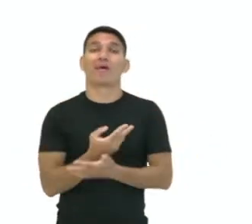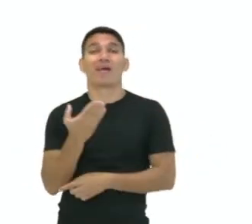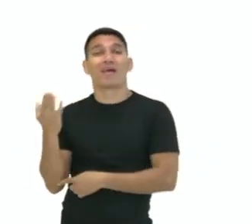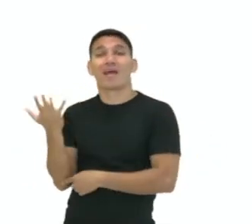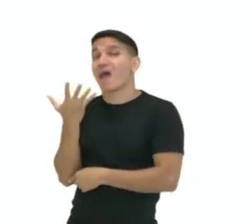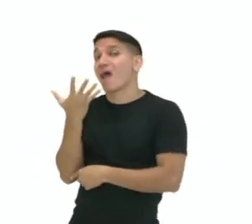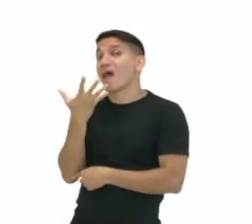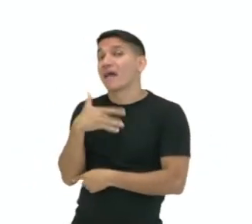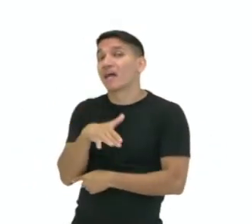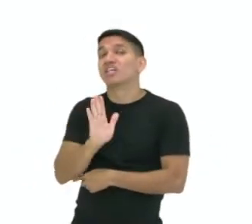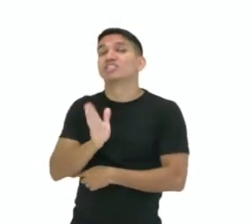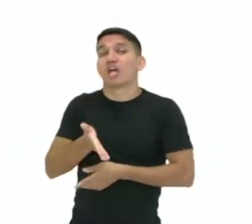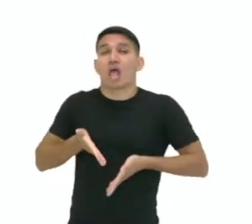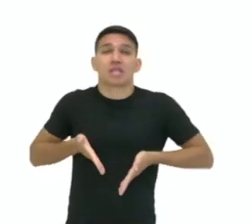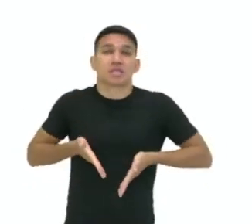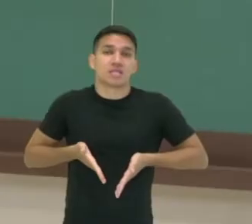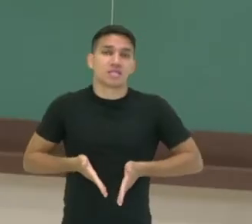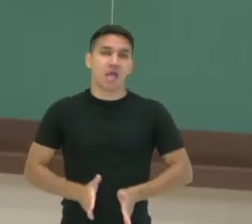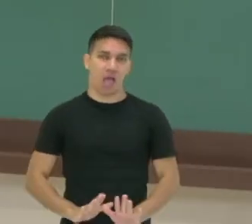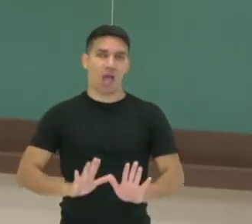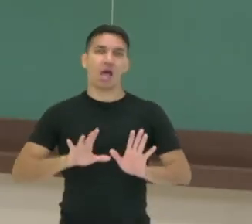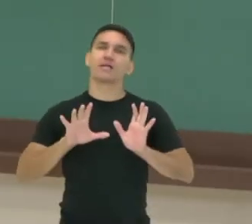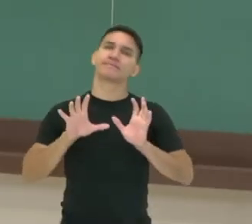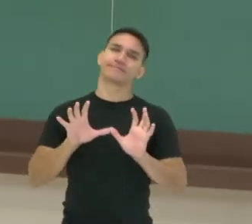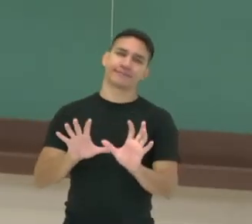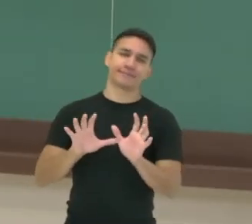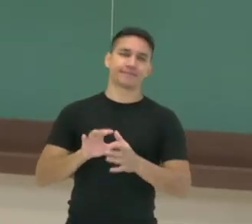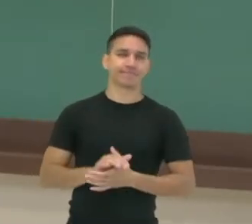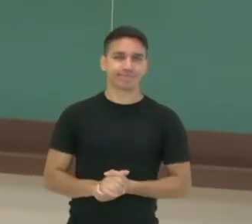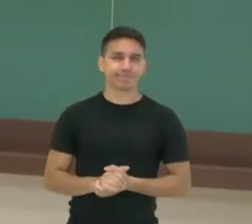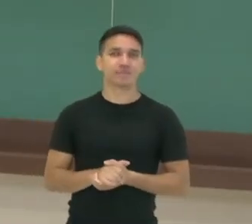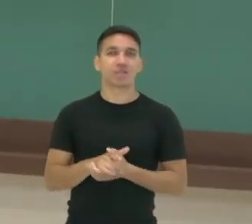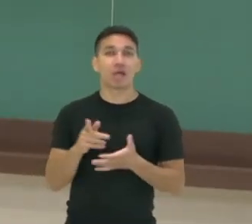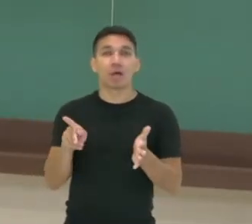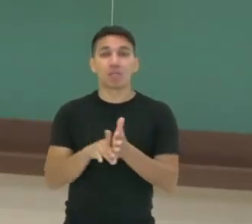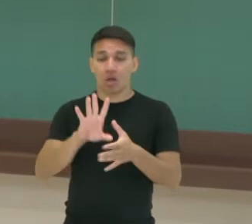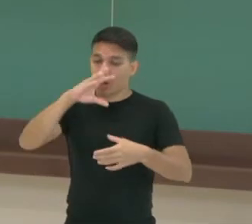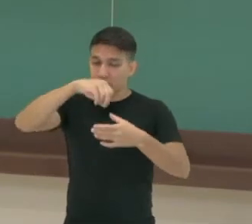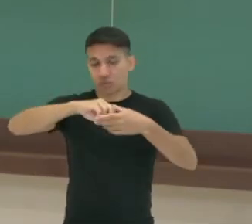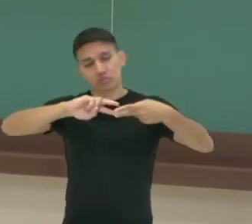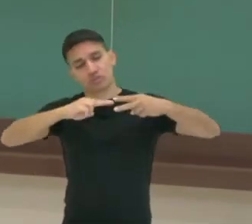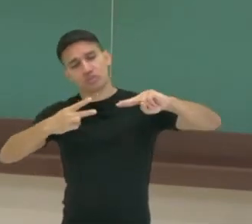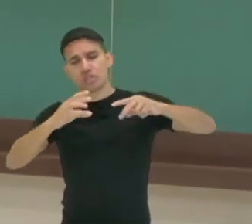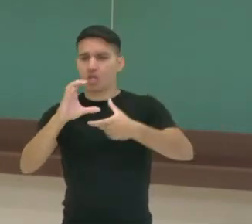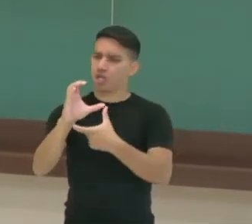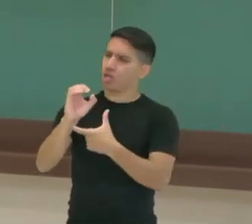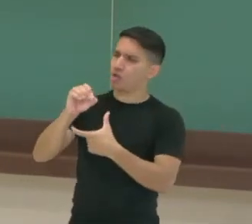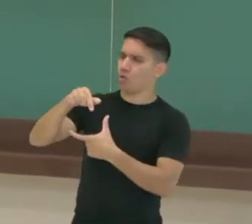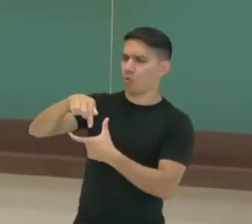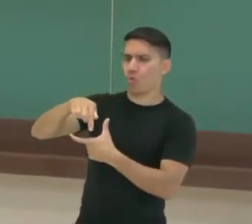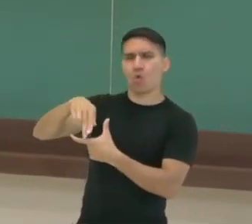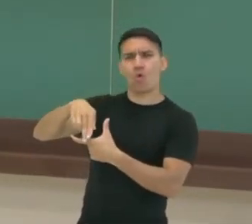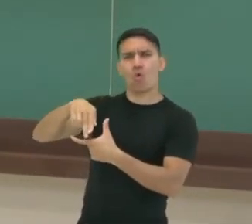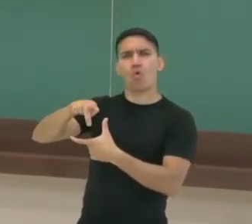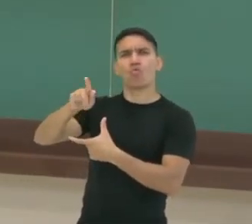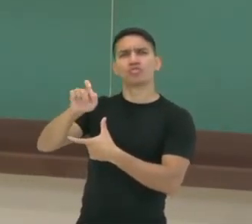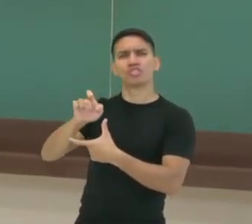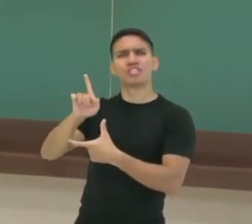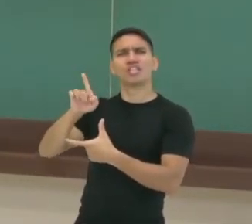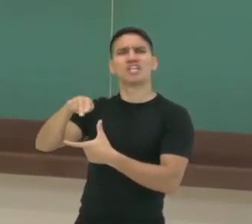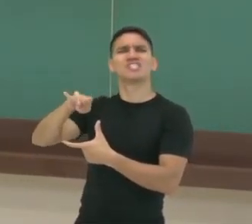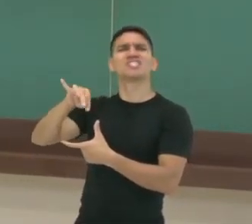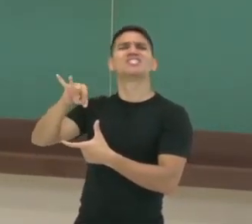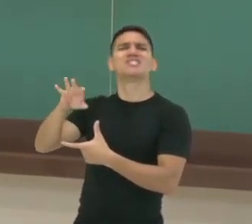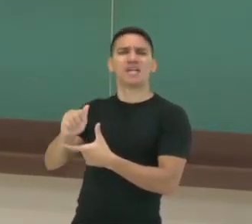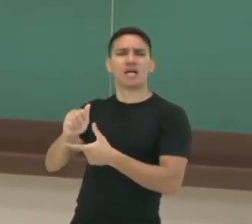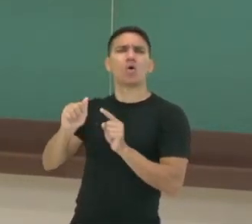criança nasceu assim, é congênita. O que significa ser congênita, Fabiano? Veio